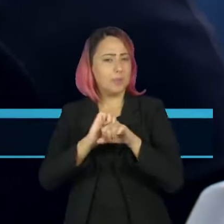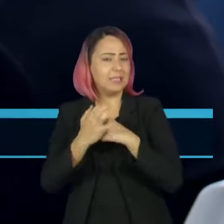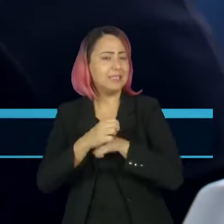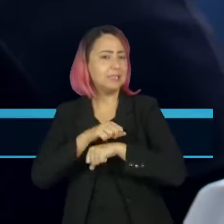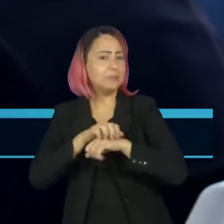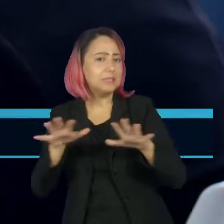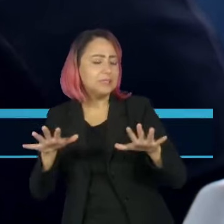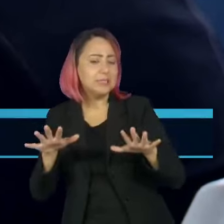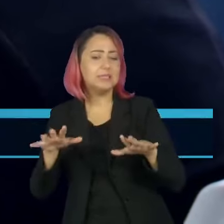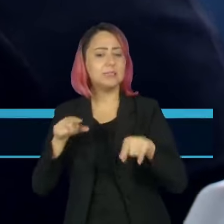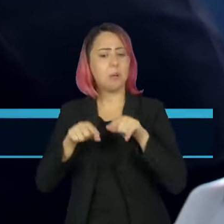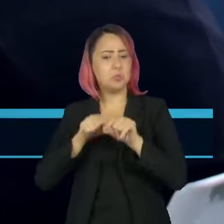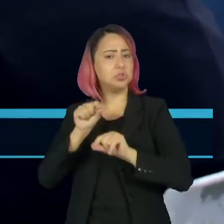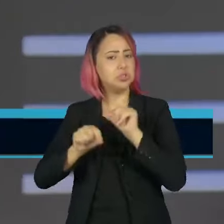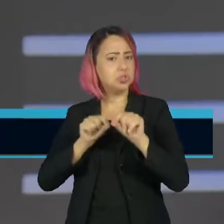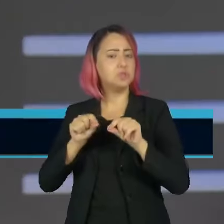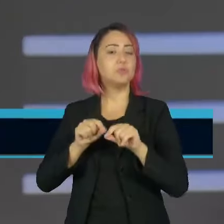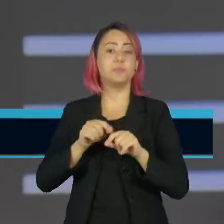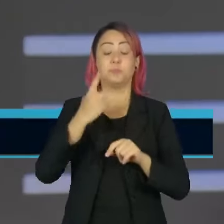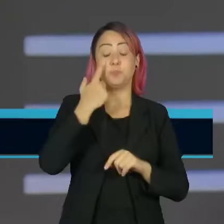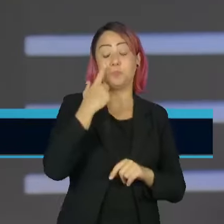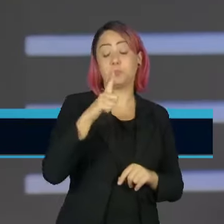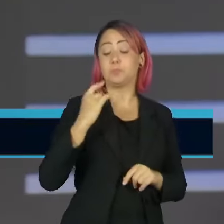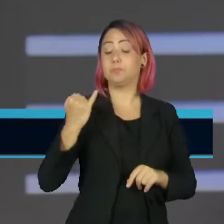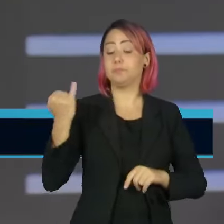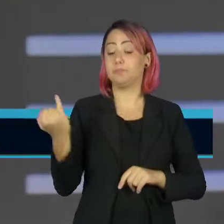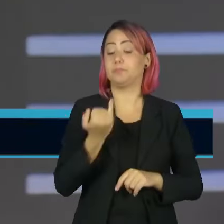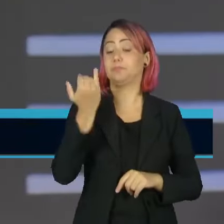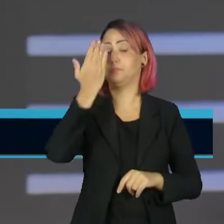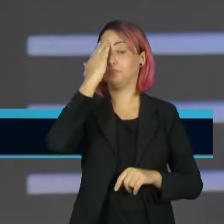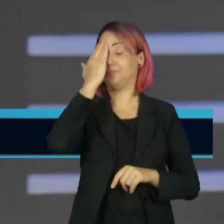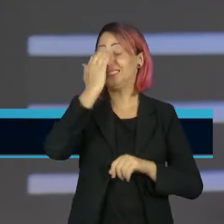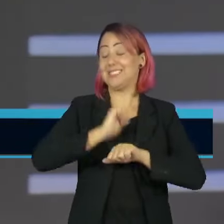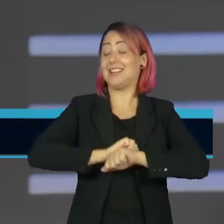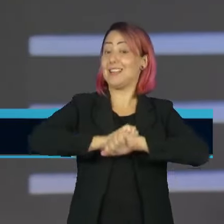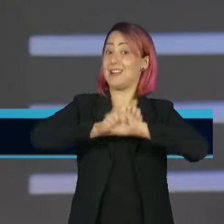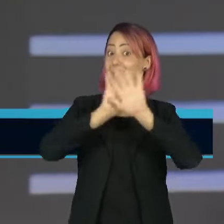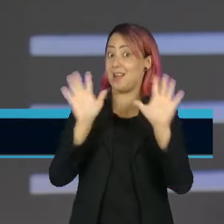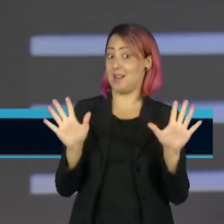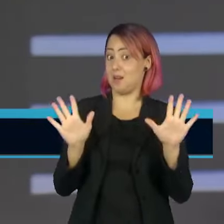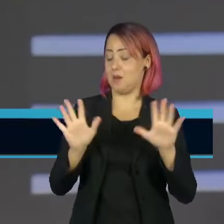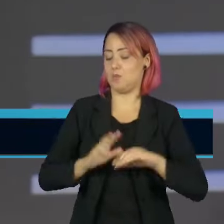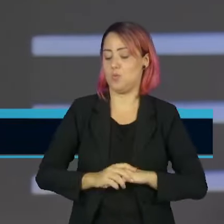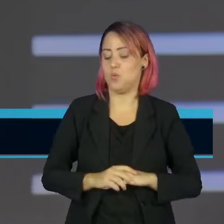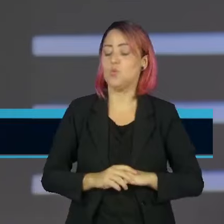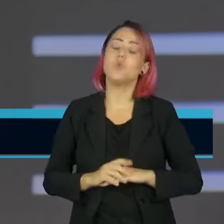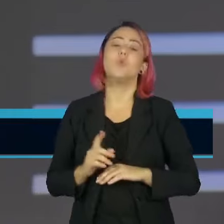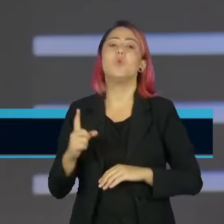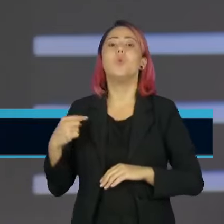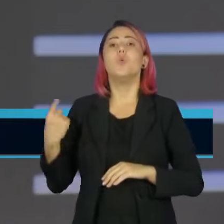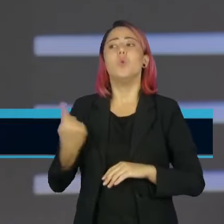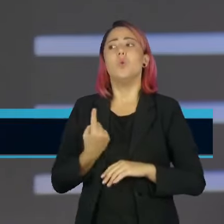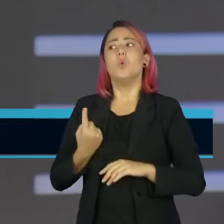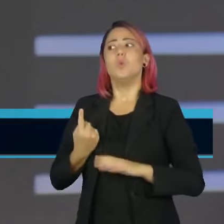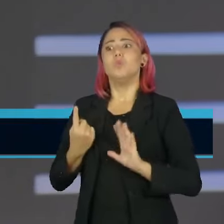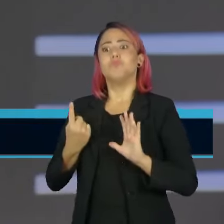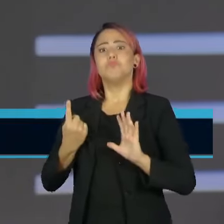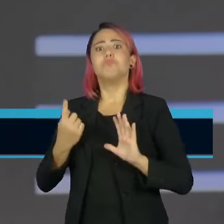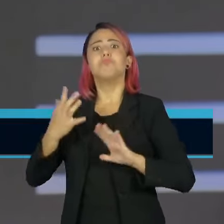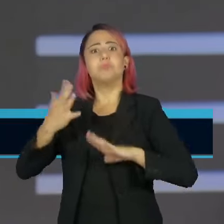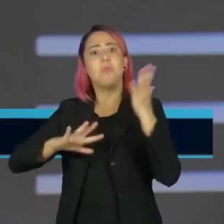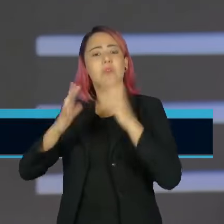estrutural é isso é importante que a gente deixe bem claro porque a gente poderia levar uma falsa